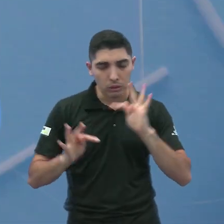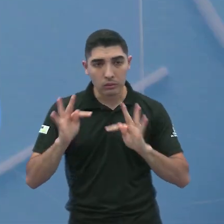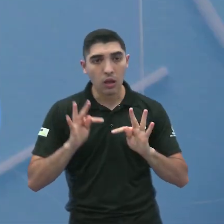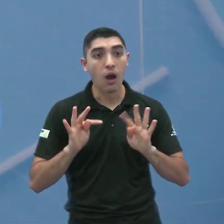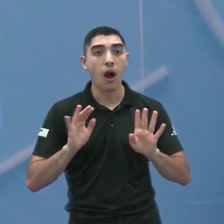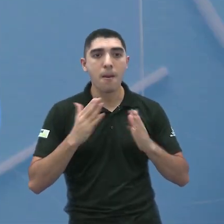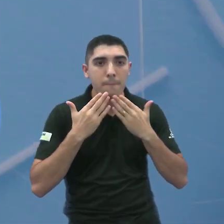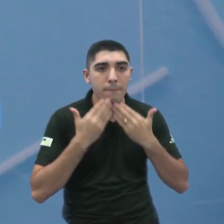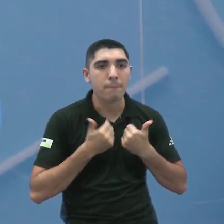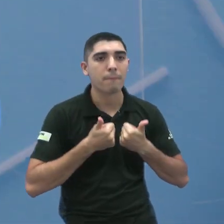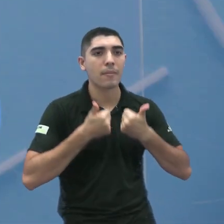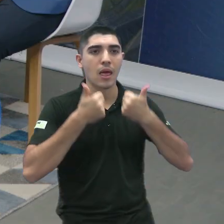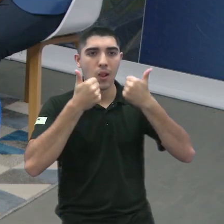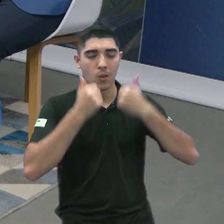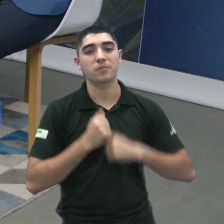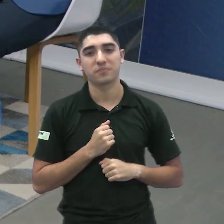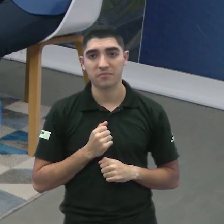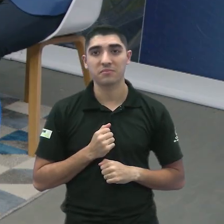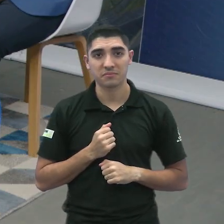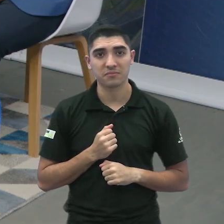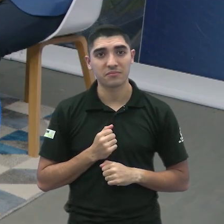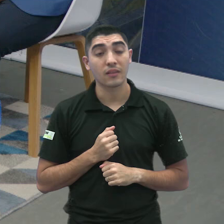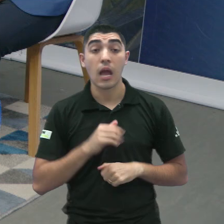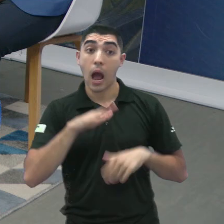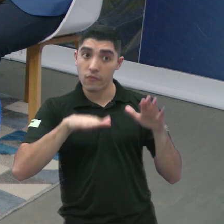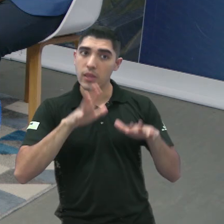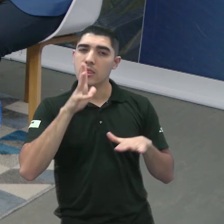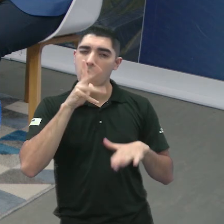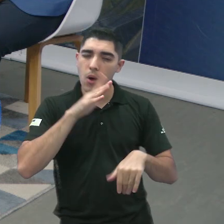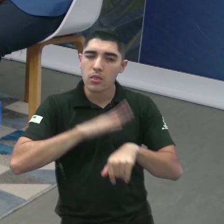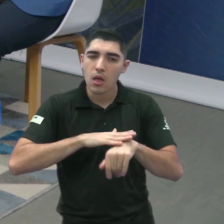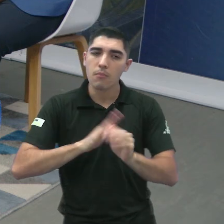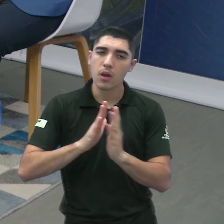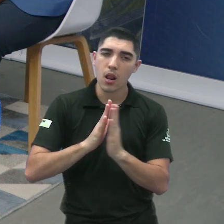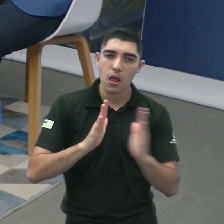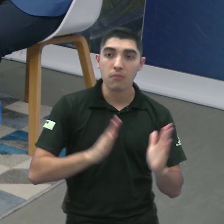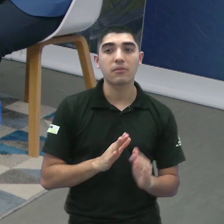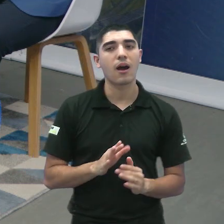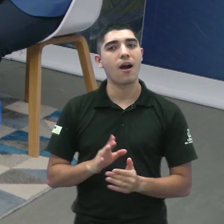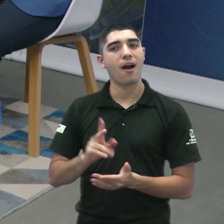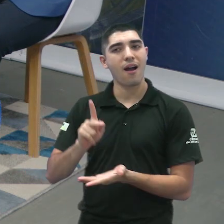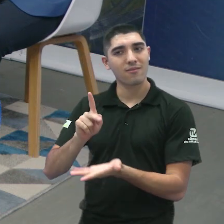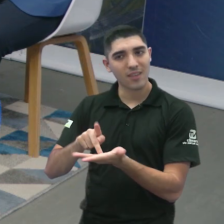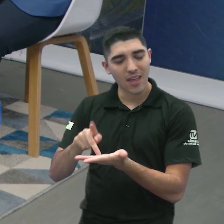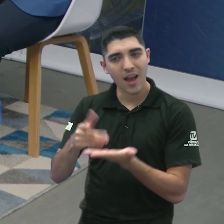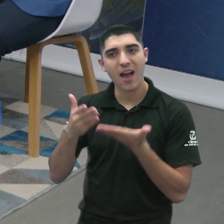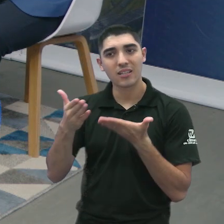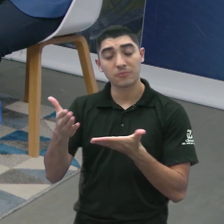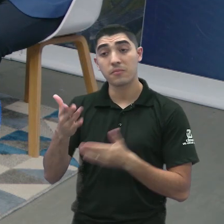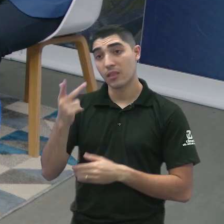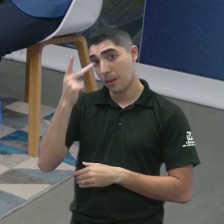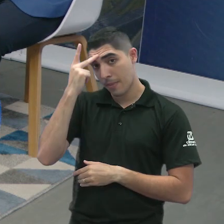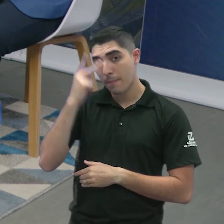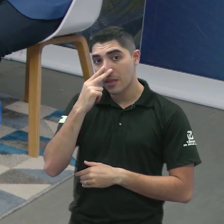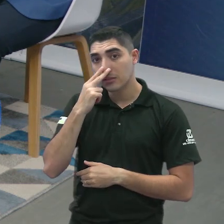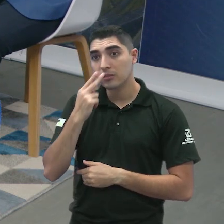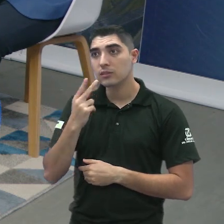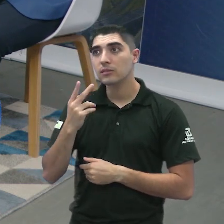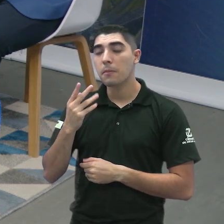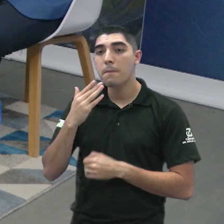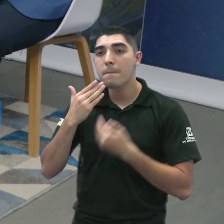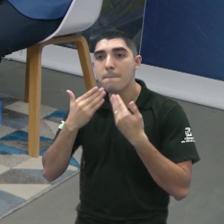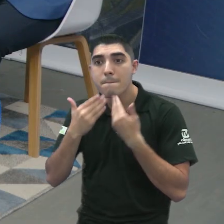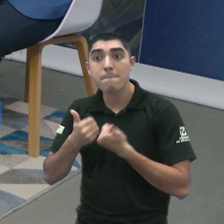efetivo. É importante que se diga. Porque às vezes leva um tempo, tá? Com certeza, isso que o senhor falou, às vezes as pessoas voltam até